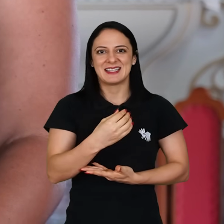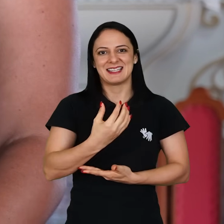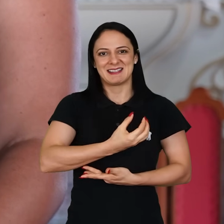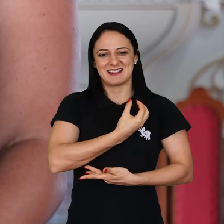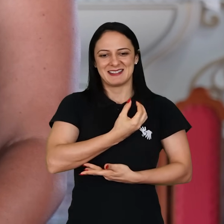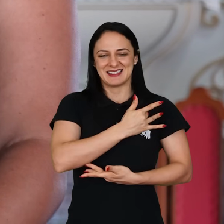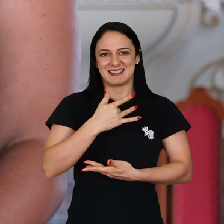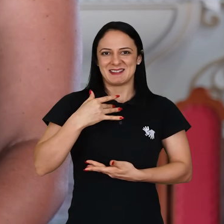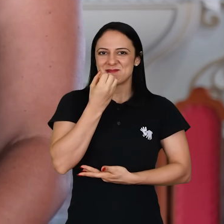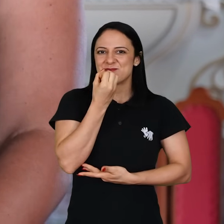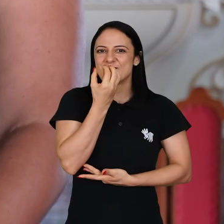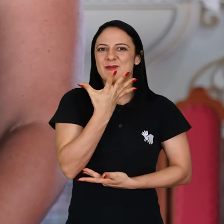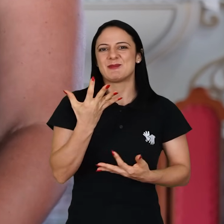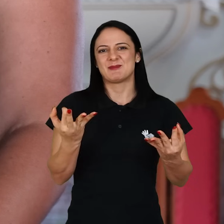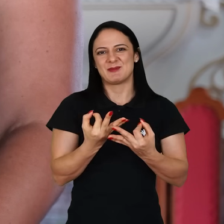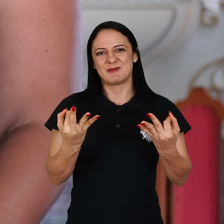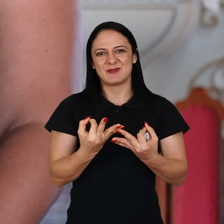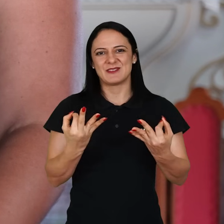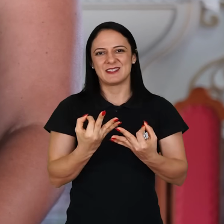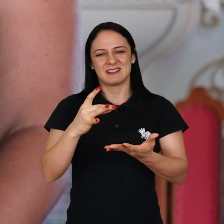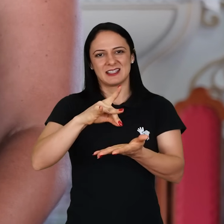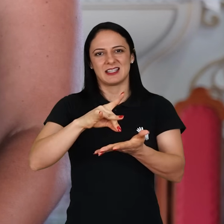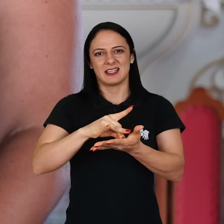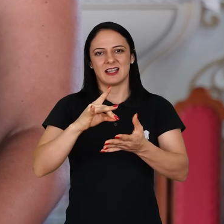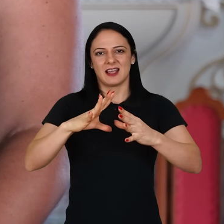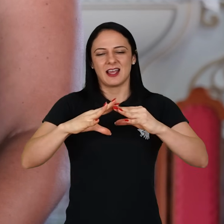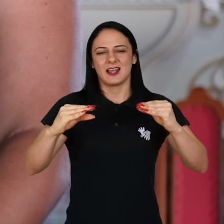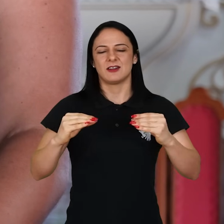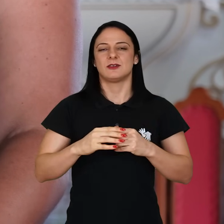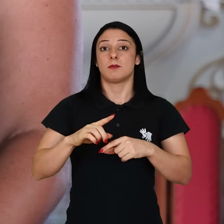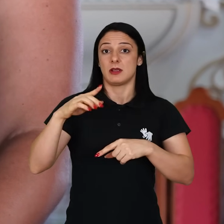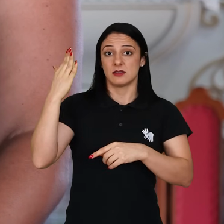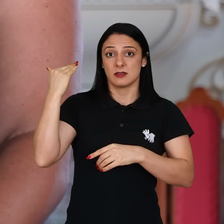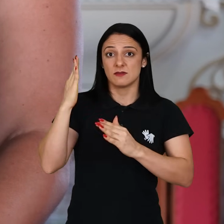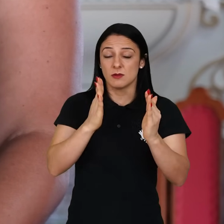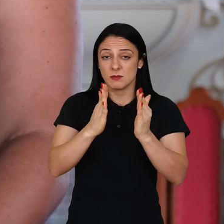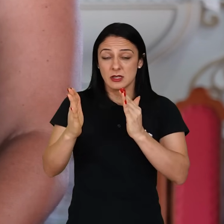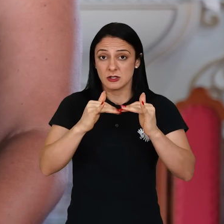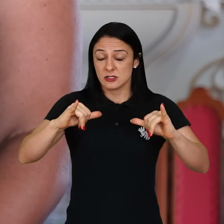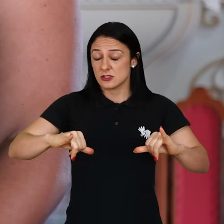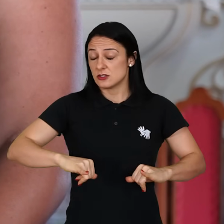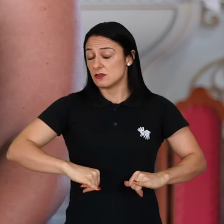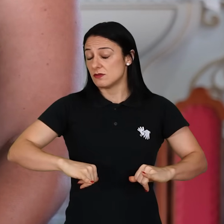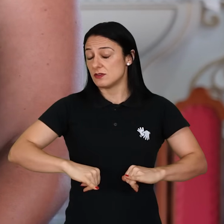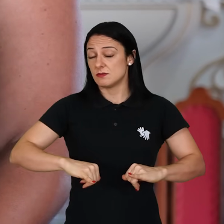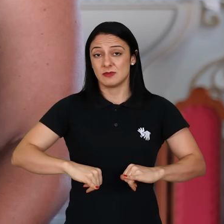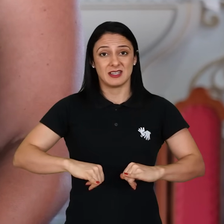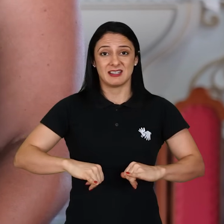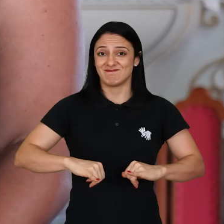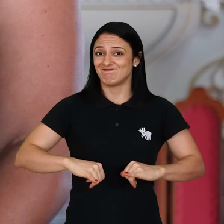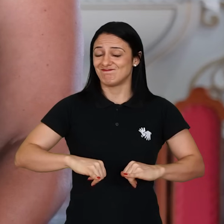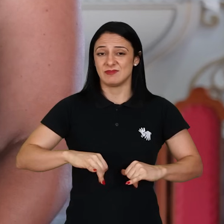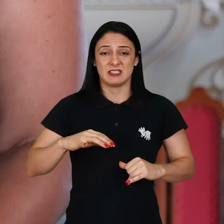gozando de uma excelente saúde, que hoje ele está assim, recuperado. Foram momentos de dor que abria buraco nos meus pés e